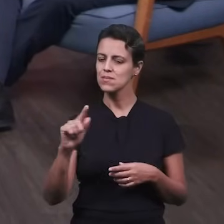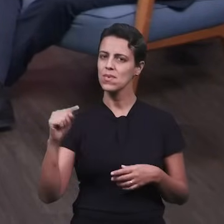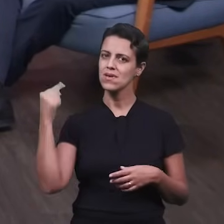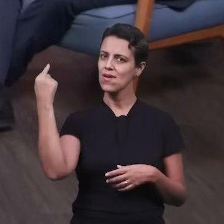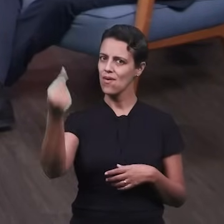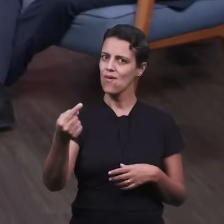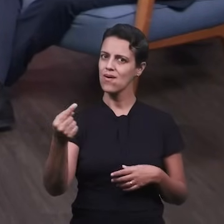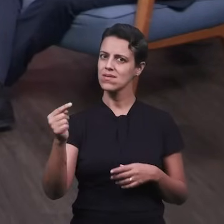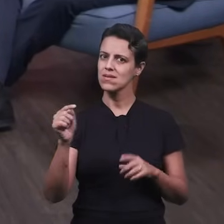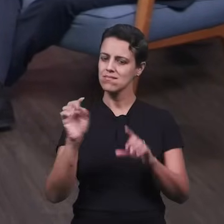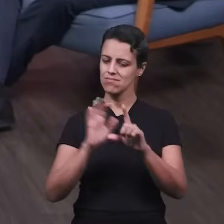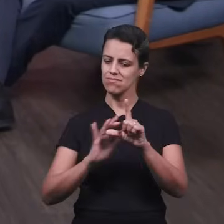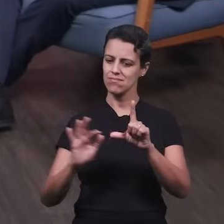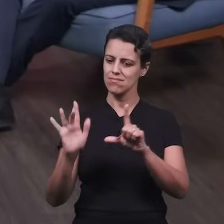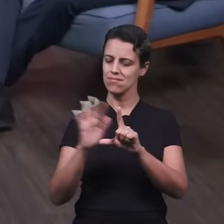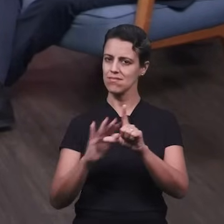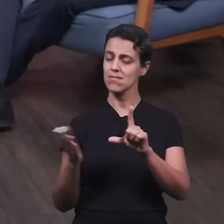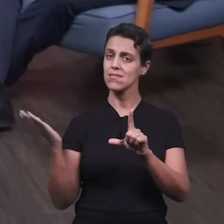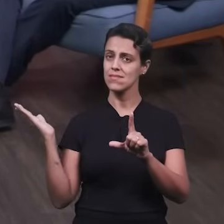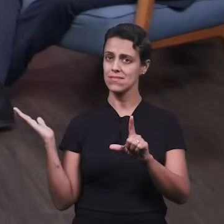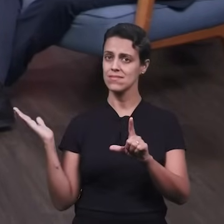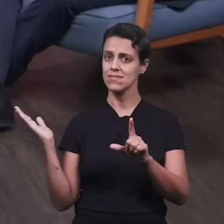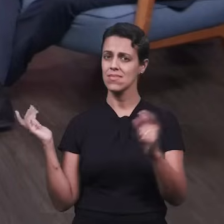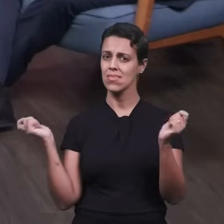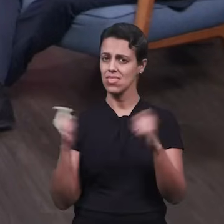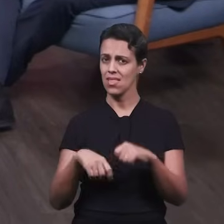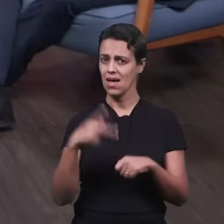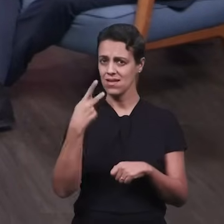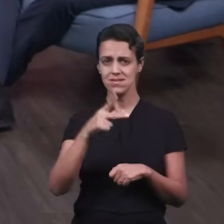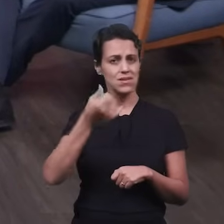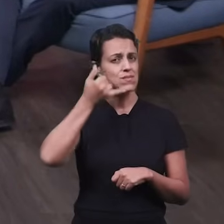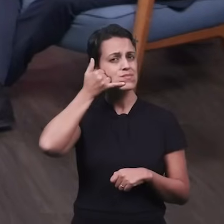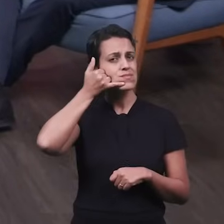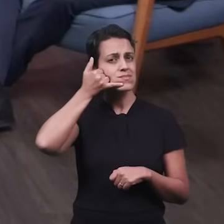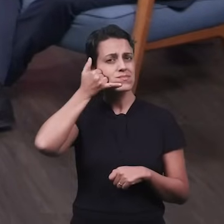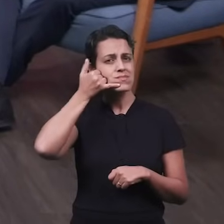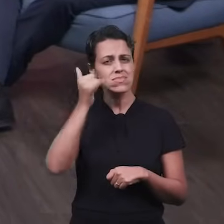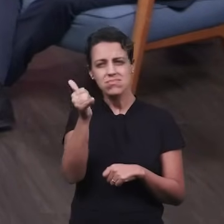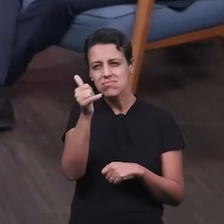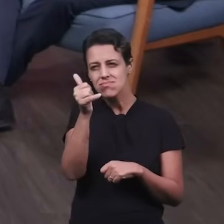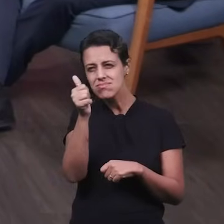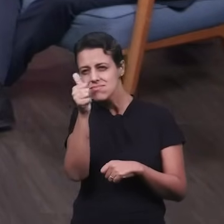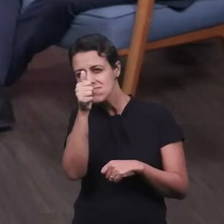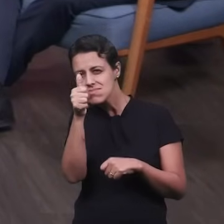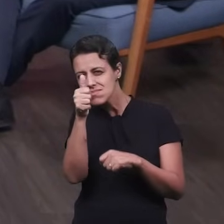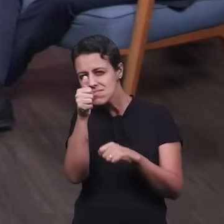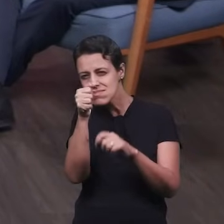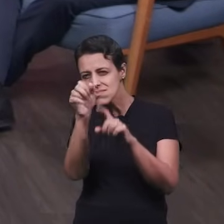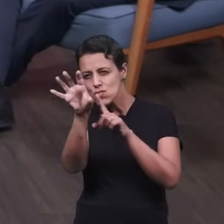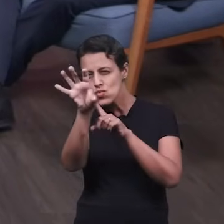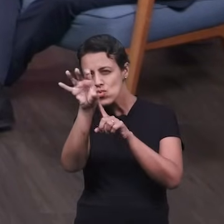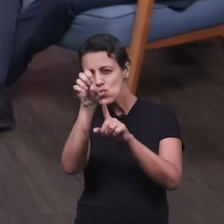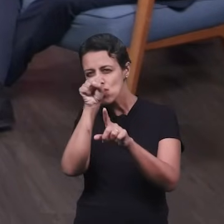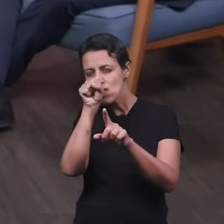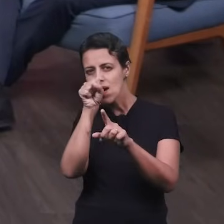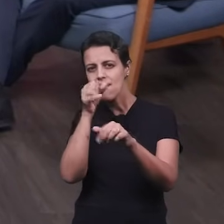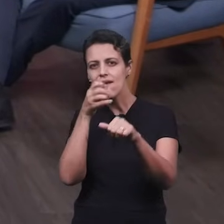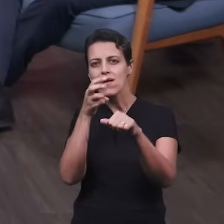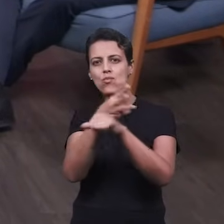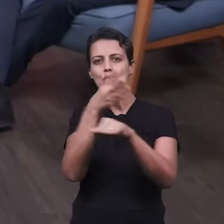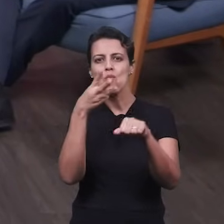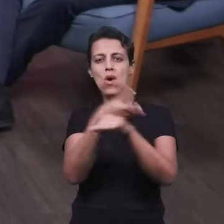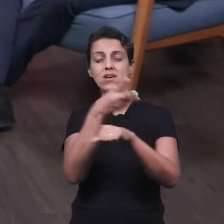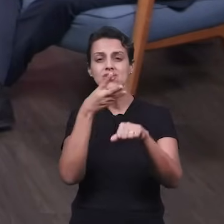queremos que você participe para a semana que vem. Então o QR Code está aí na tela. O que é que vai acontecer? Você aponta a câmera do seu celular para o QR Code, você